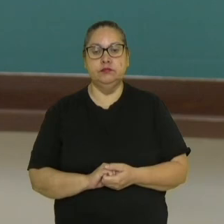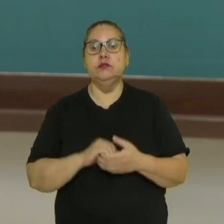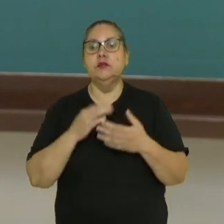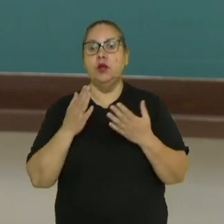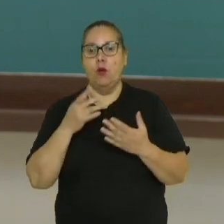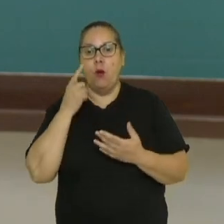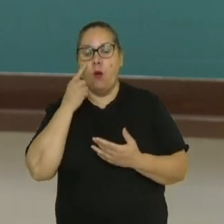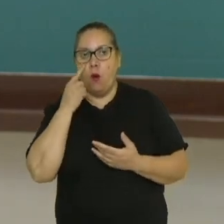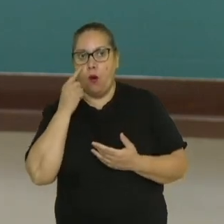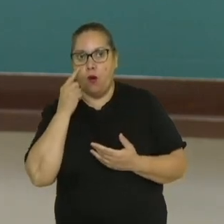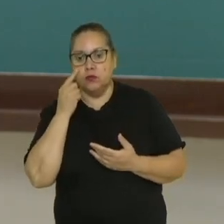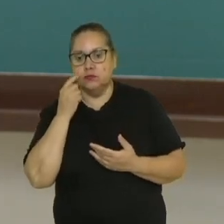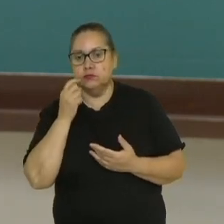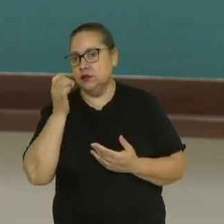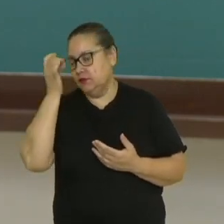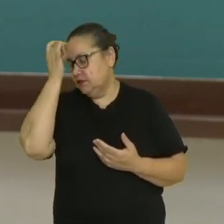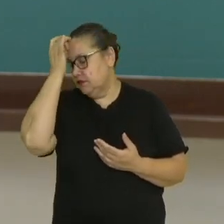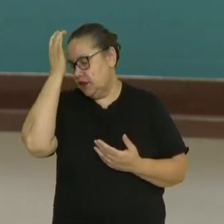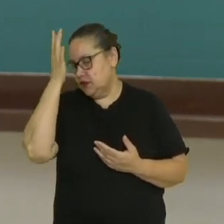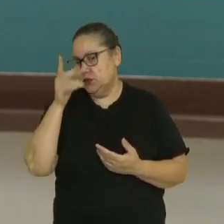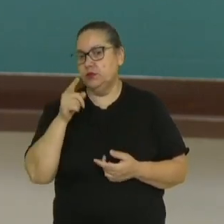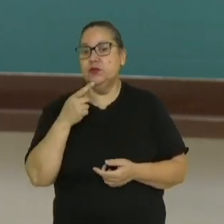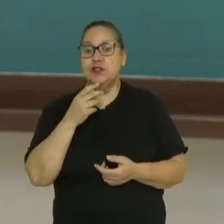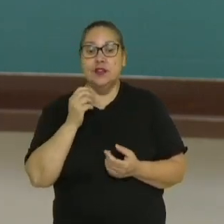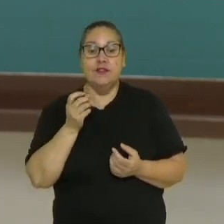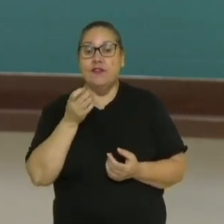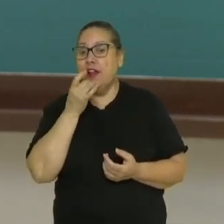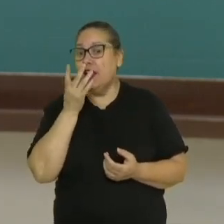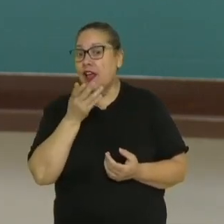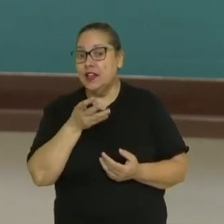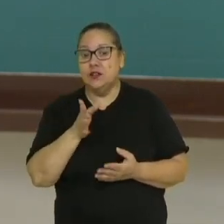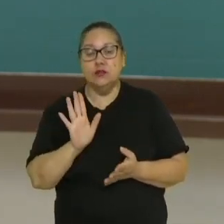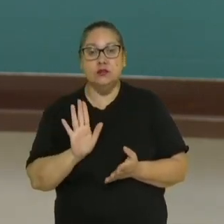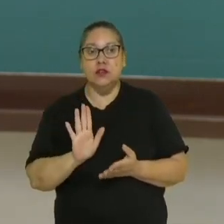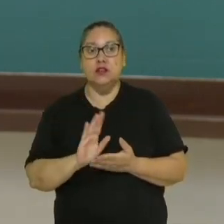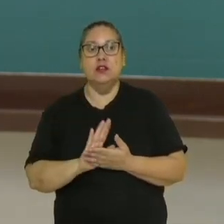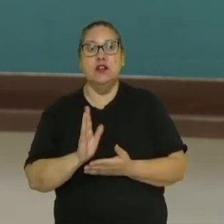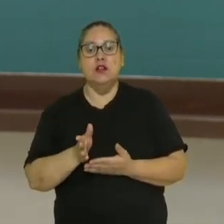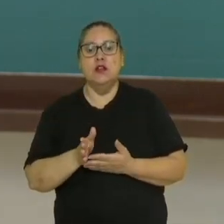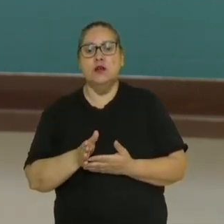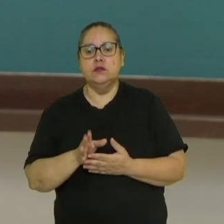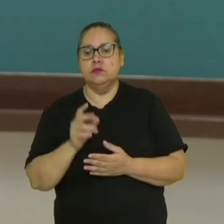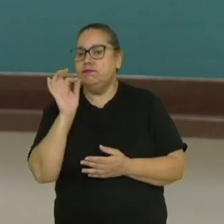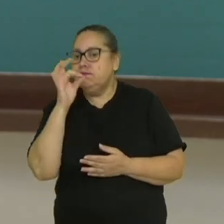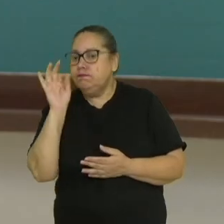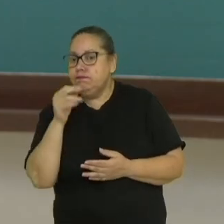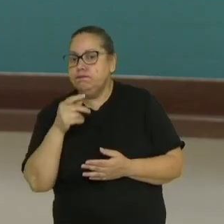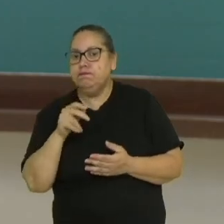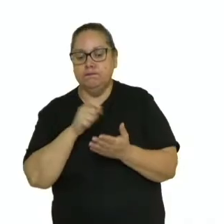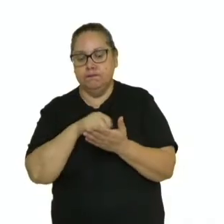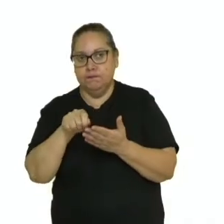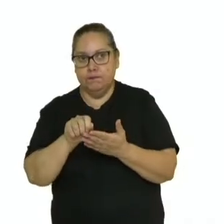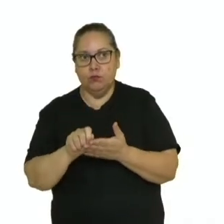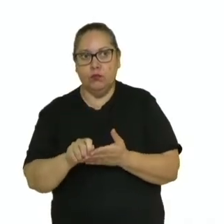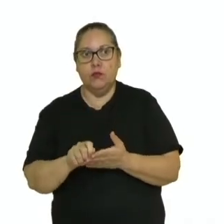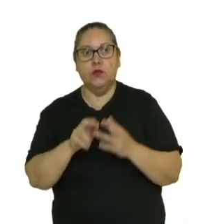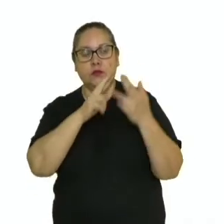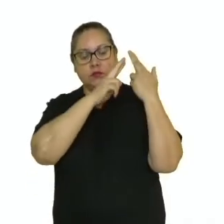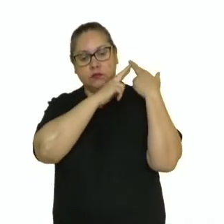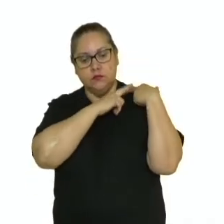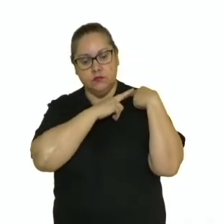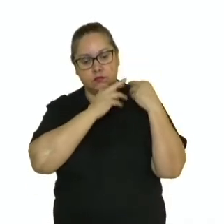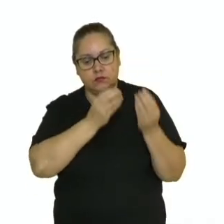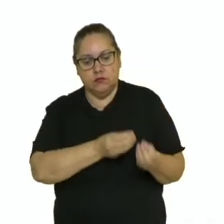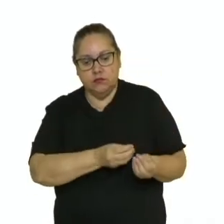Gente, olha só, estava muito fácil porque eu tinha acabado de falar do crossing over. Vamos conferir o que vocês escreveram. É responsável